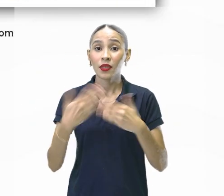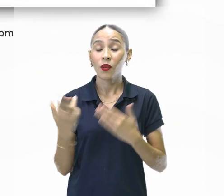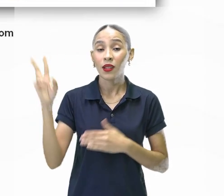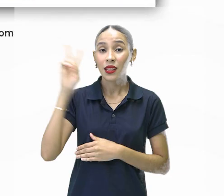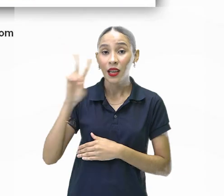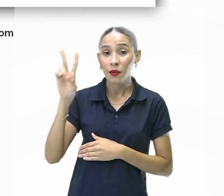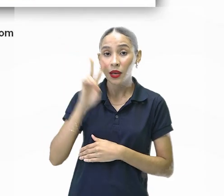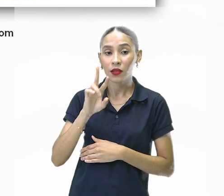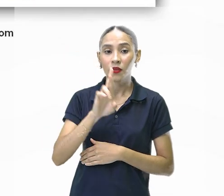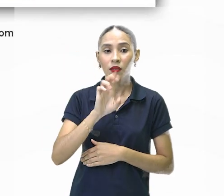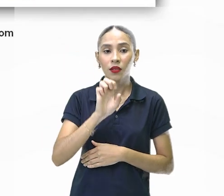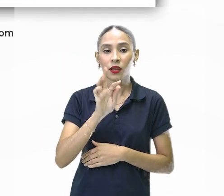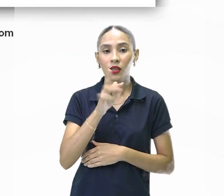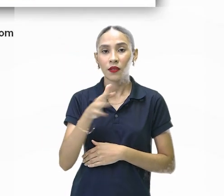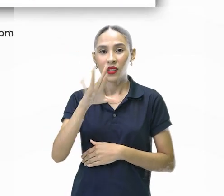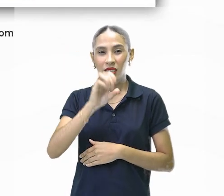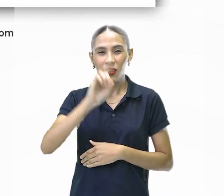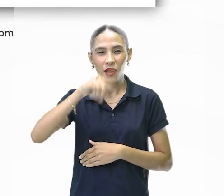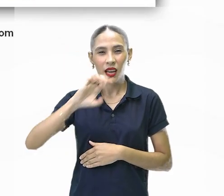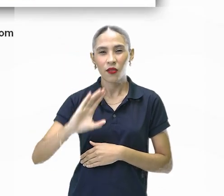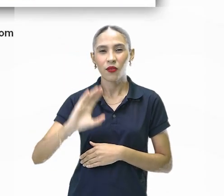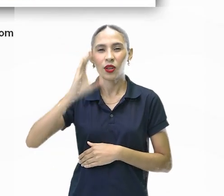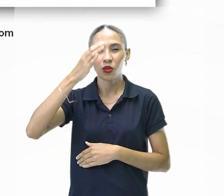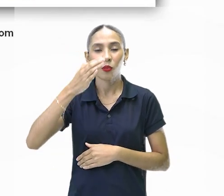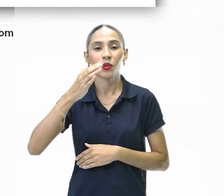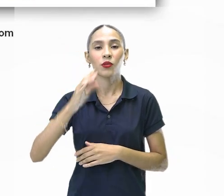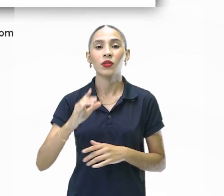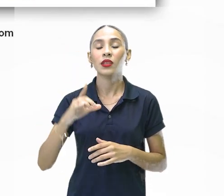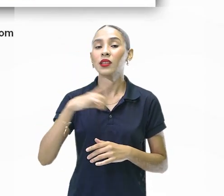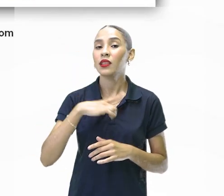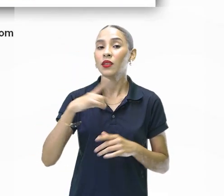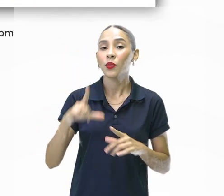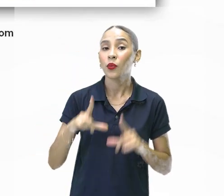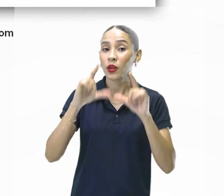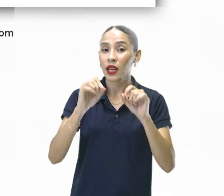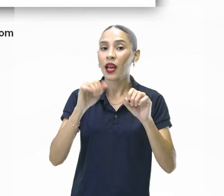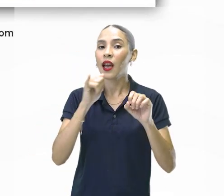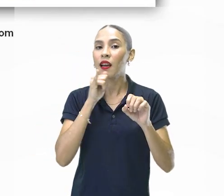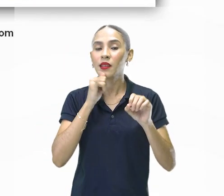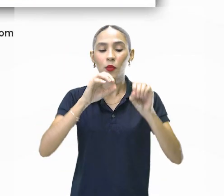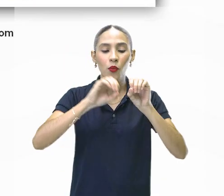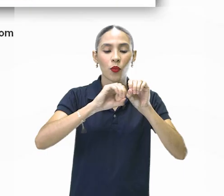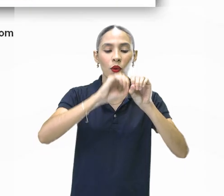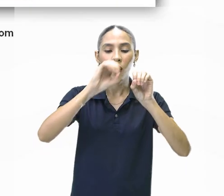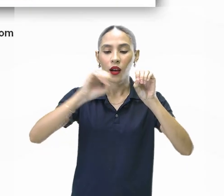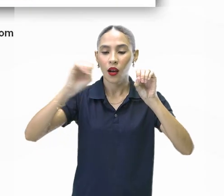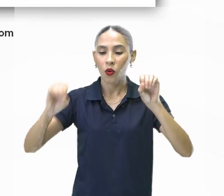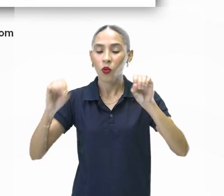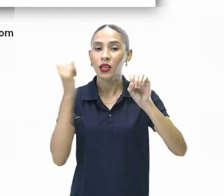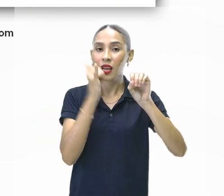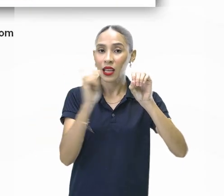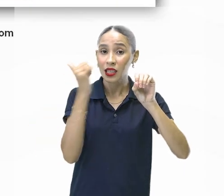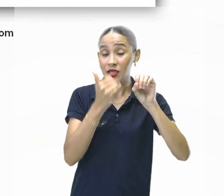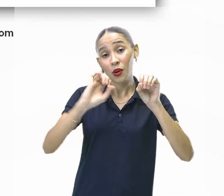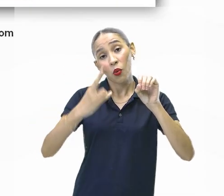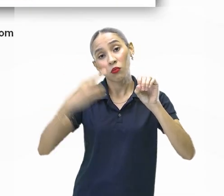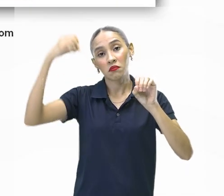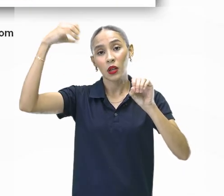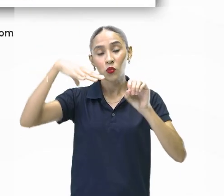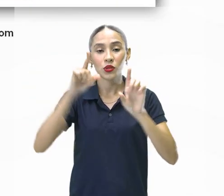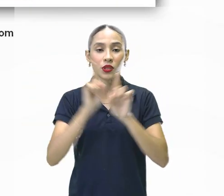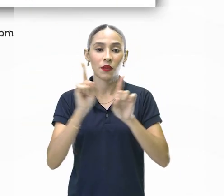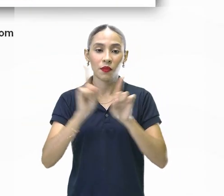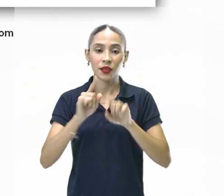para vocês que refração é aquele fenômeno em que a onda eletromagnética ou a luz, já que a luz é uma